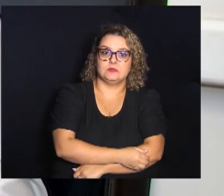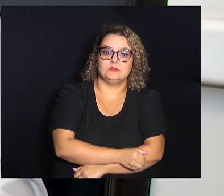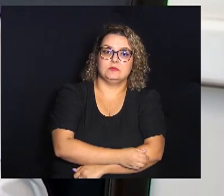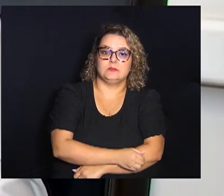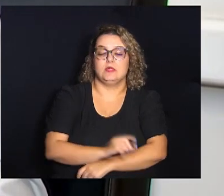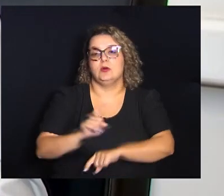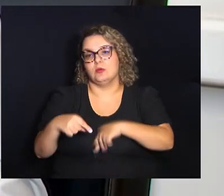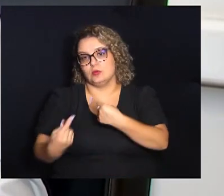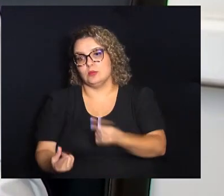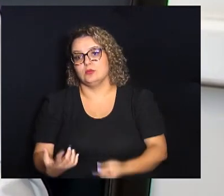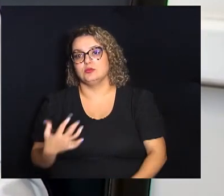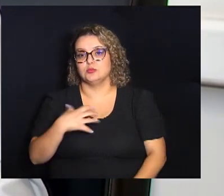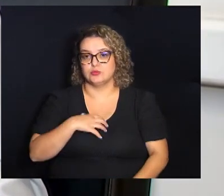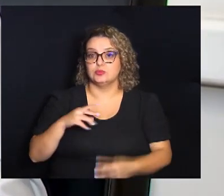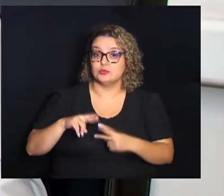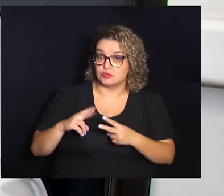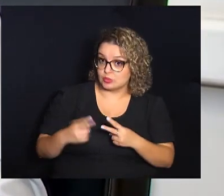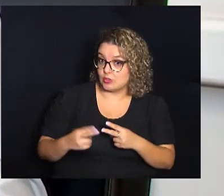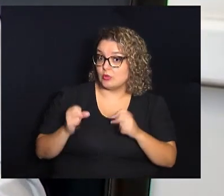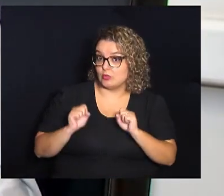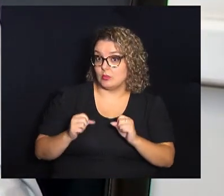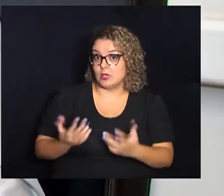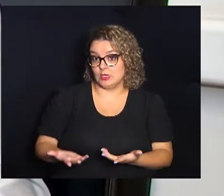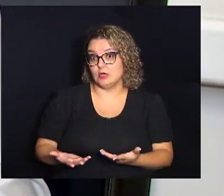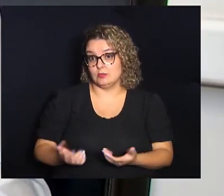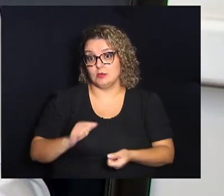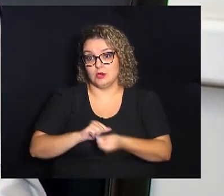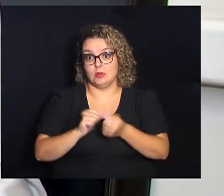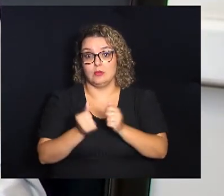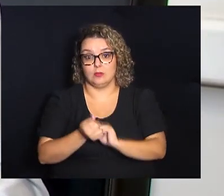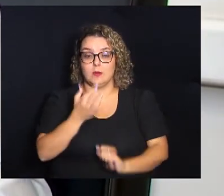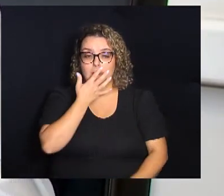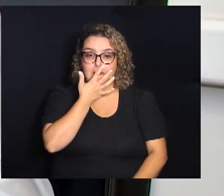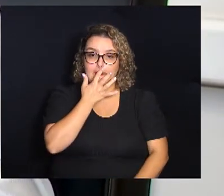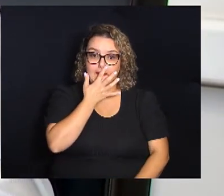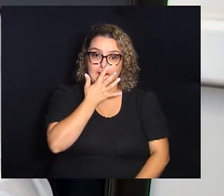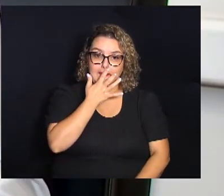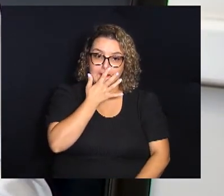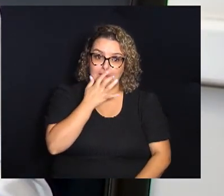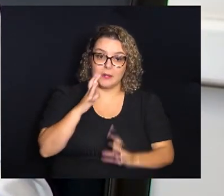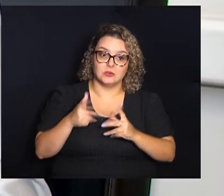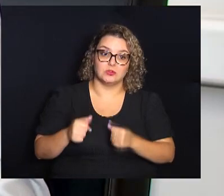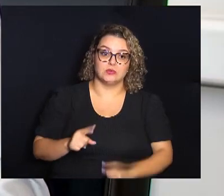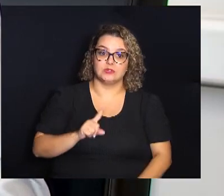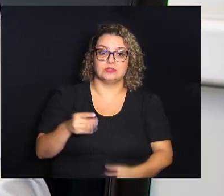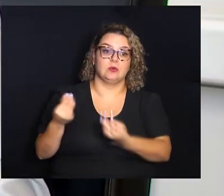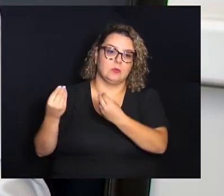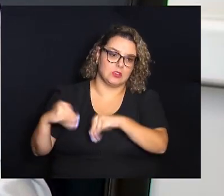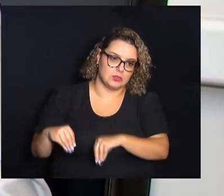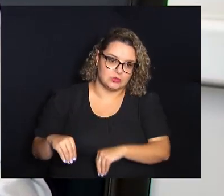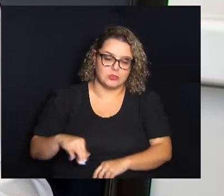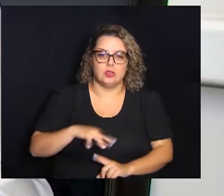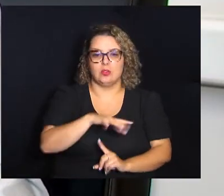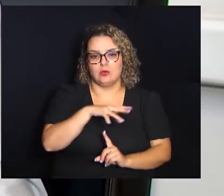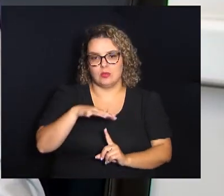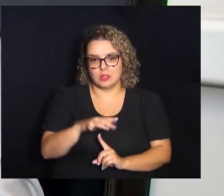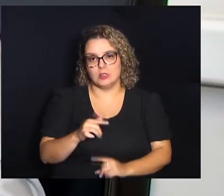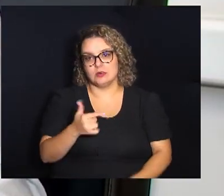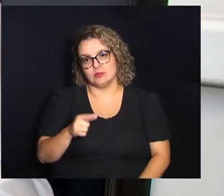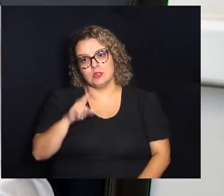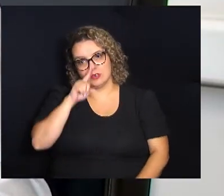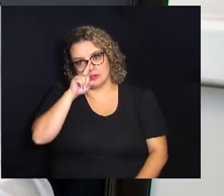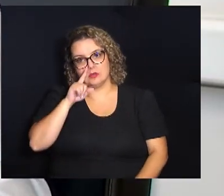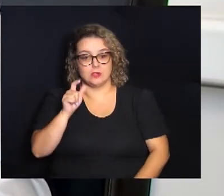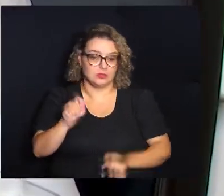outros recursos para poder ajustar ali, usar todo mundo sem prejudicar o meio ambiente, sem colocar vidas em risco, sejam